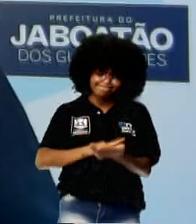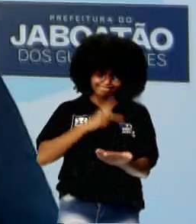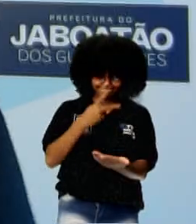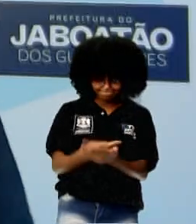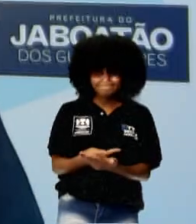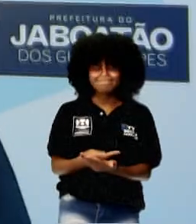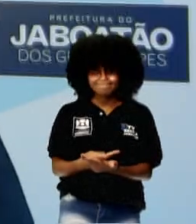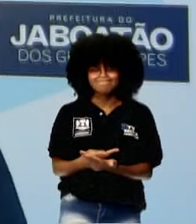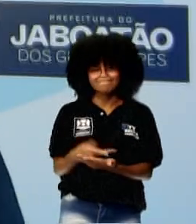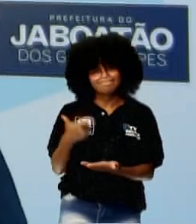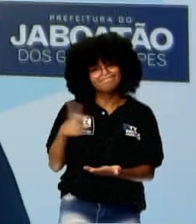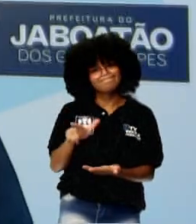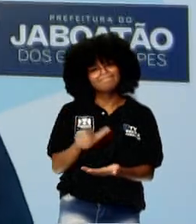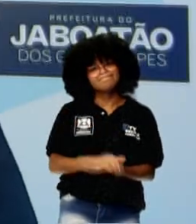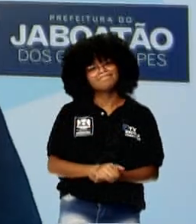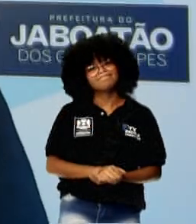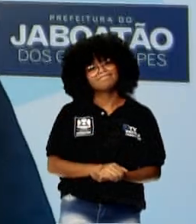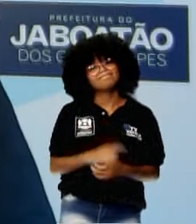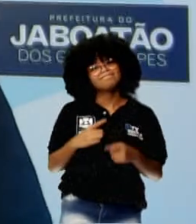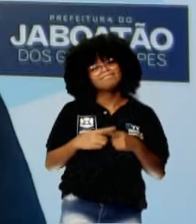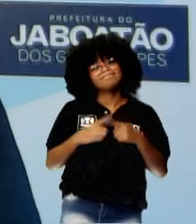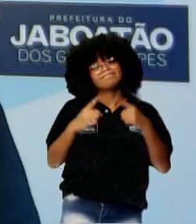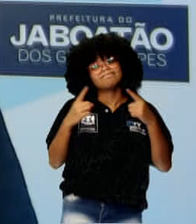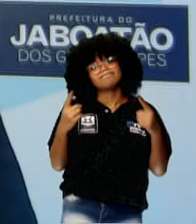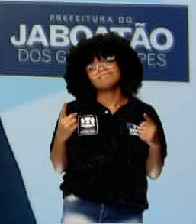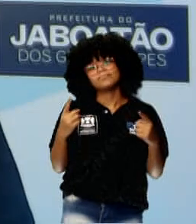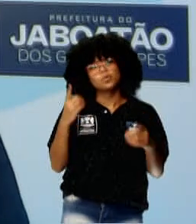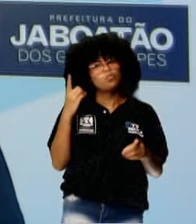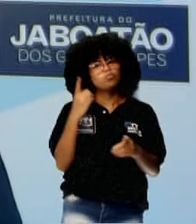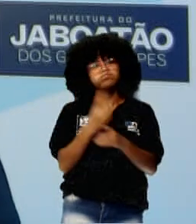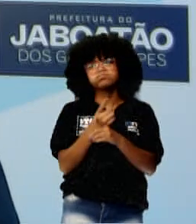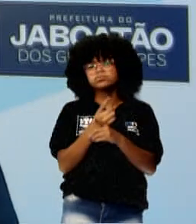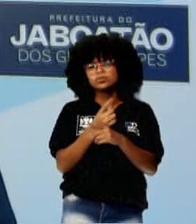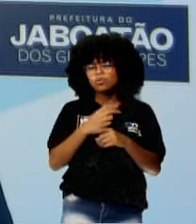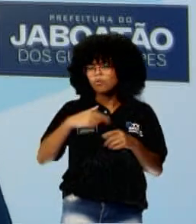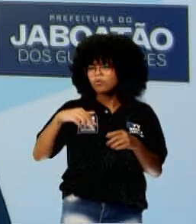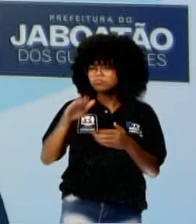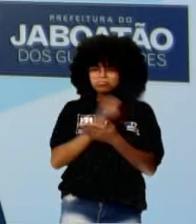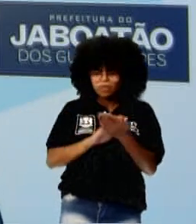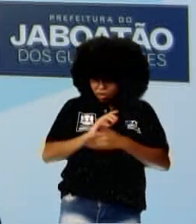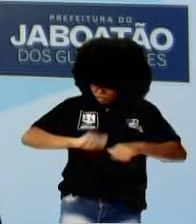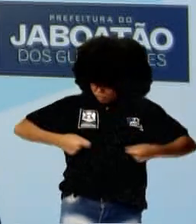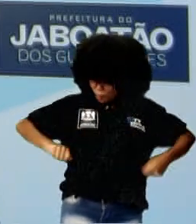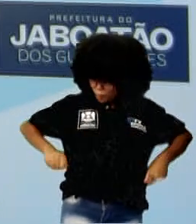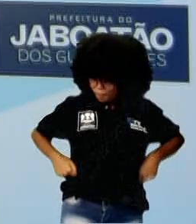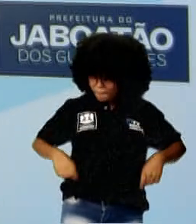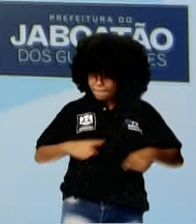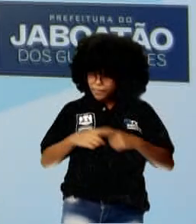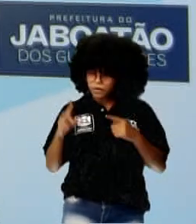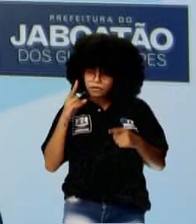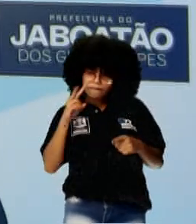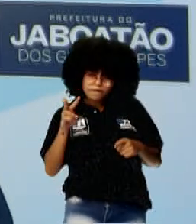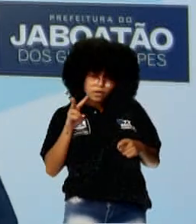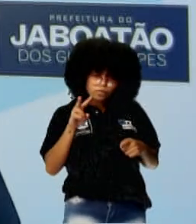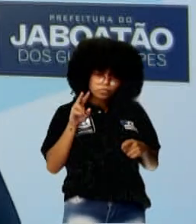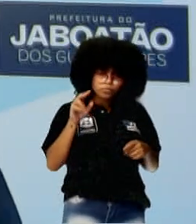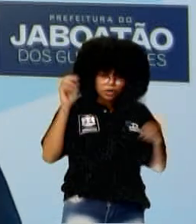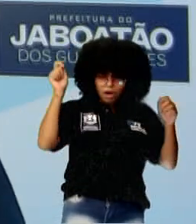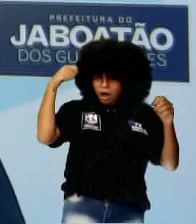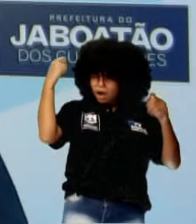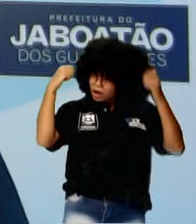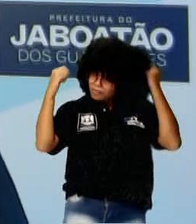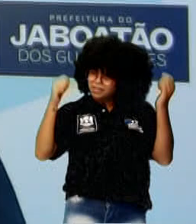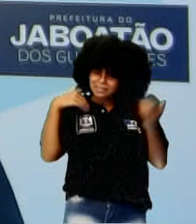chão. Mas não encontraram nenhum cordão nas costas, até que um deles, examinando a cabeça para ver se ela não